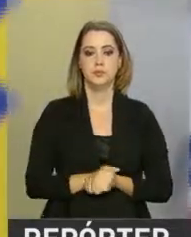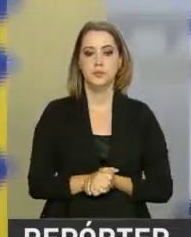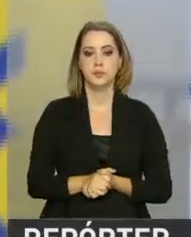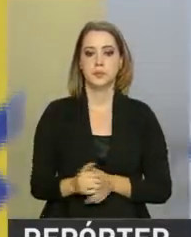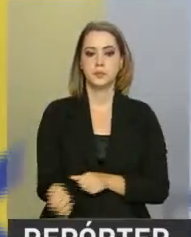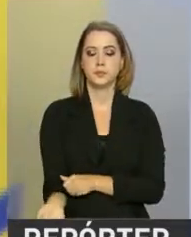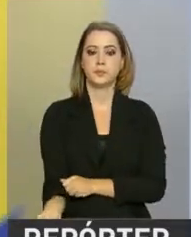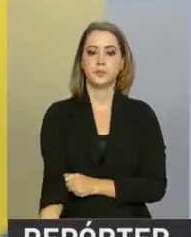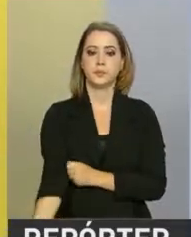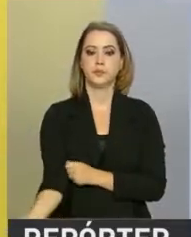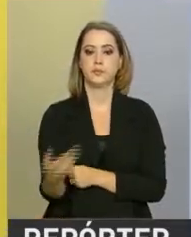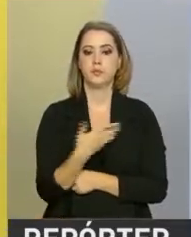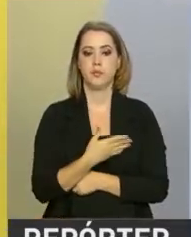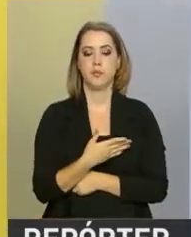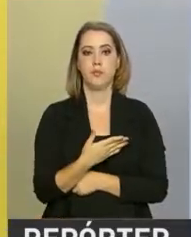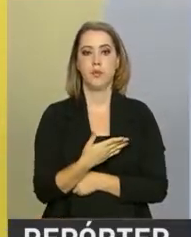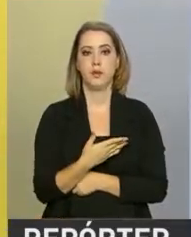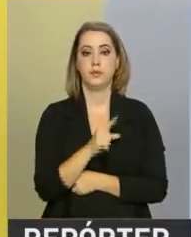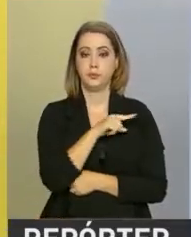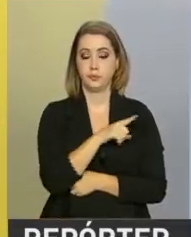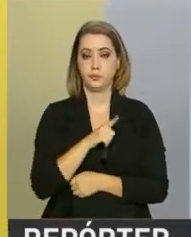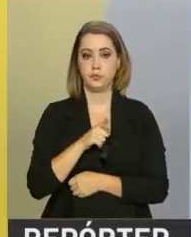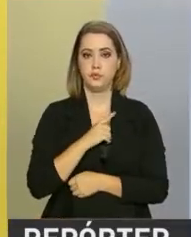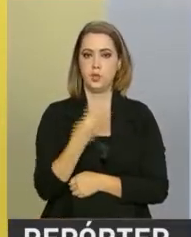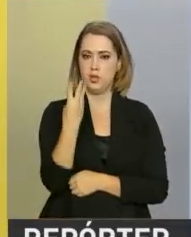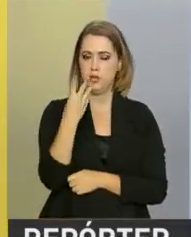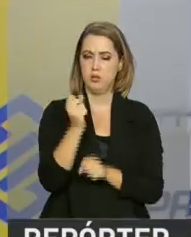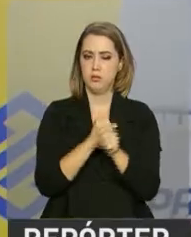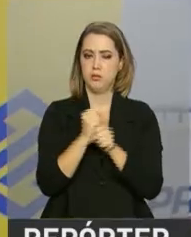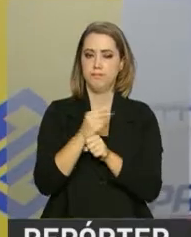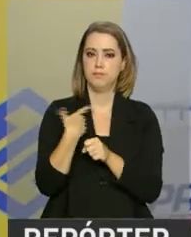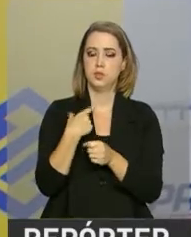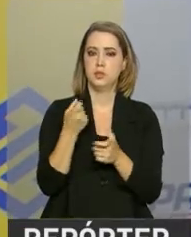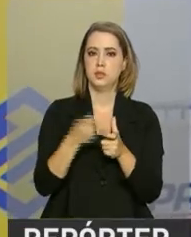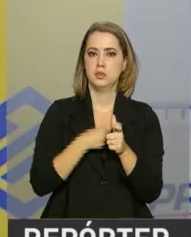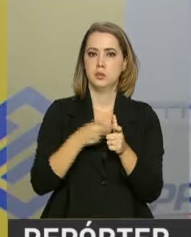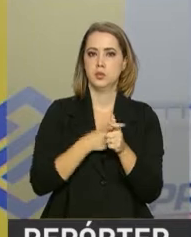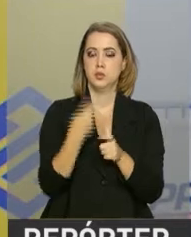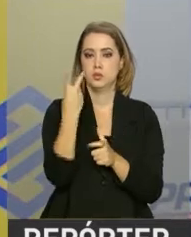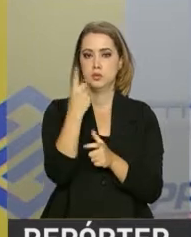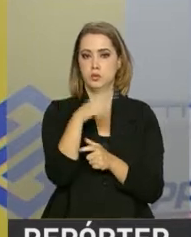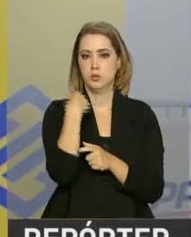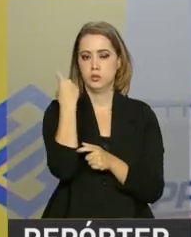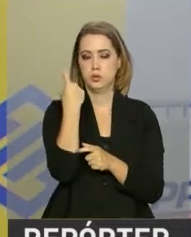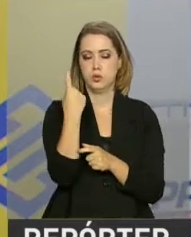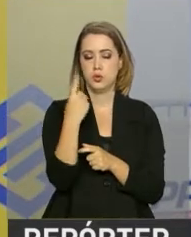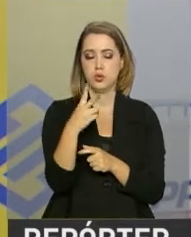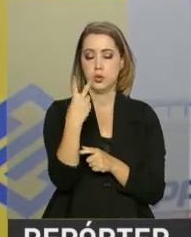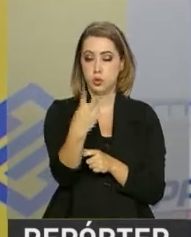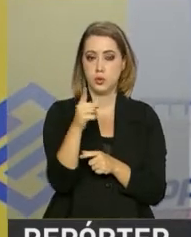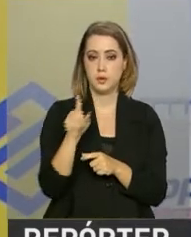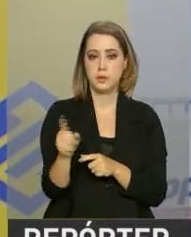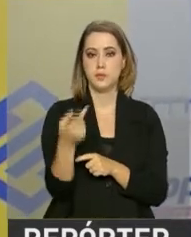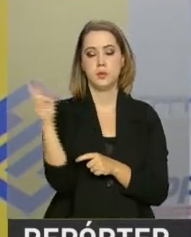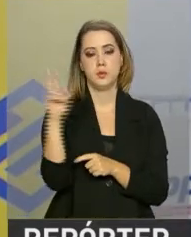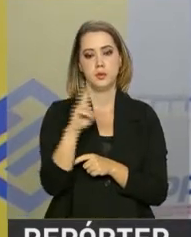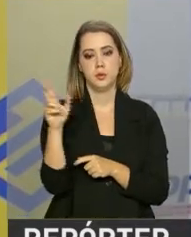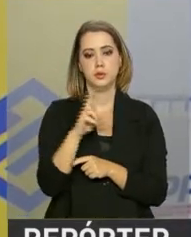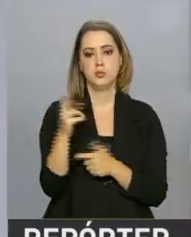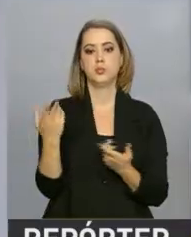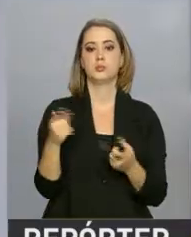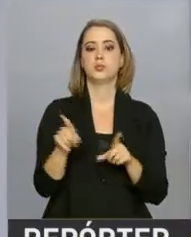anderson tinha uma dívida de cartão de crédito há três anos os dois mil reais que ele não conseguia pagar tiravam o sono do